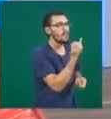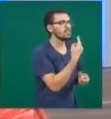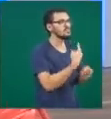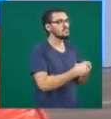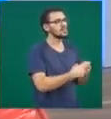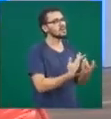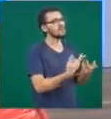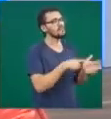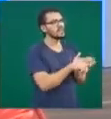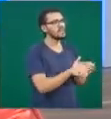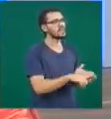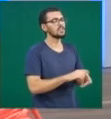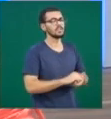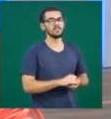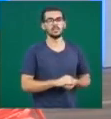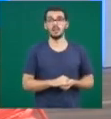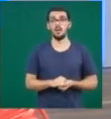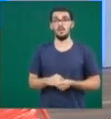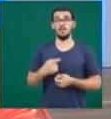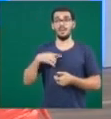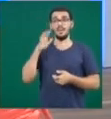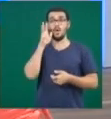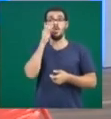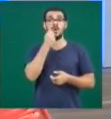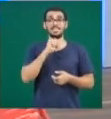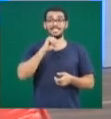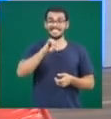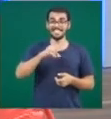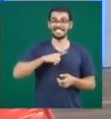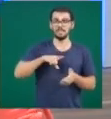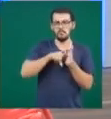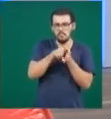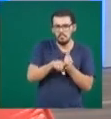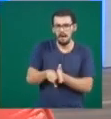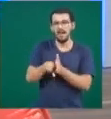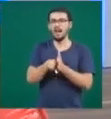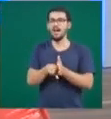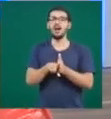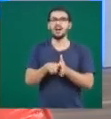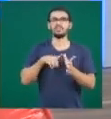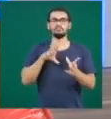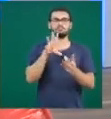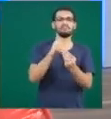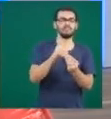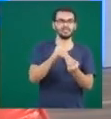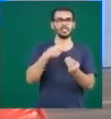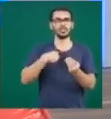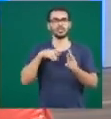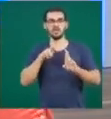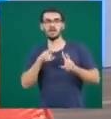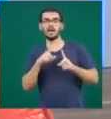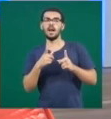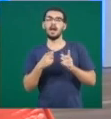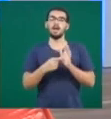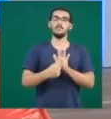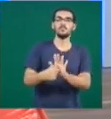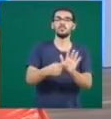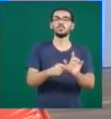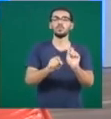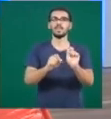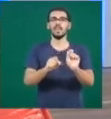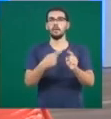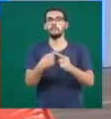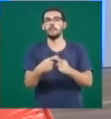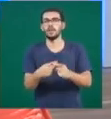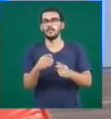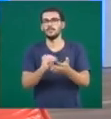pesquisa, se ela trouxer os resultados que a gente está esperando, ela vai, assim, só comprovar que realmente isso acontece não porque a mulher não é qualificada ou